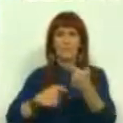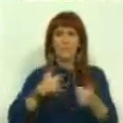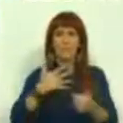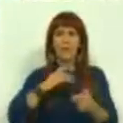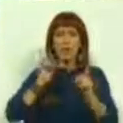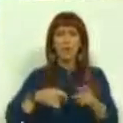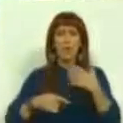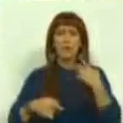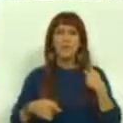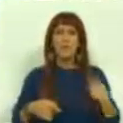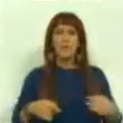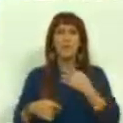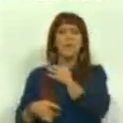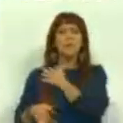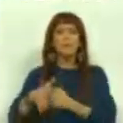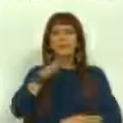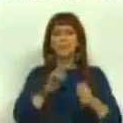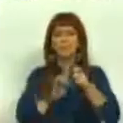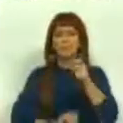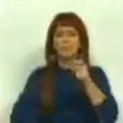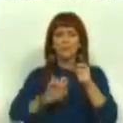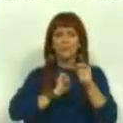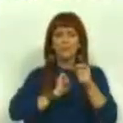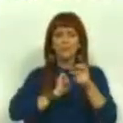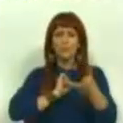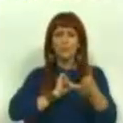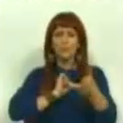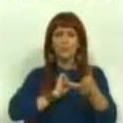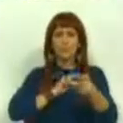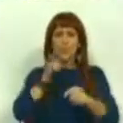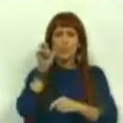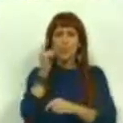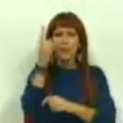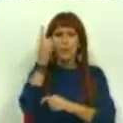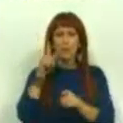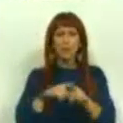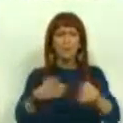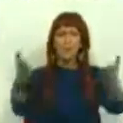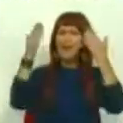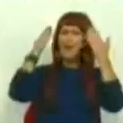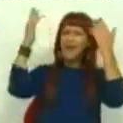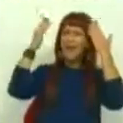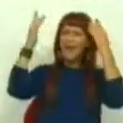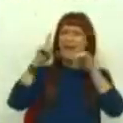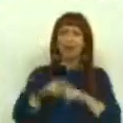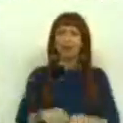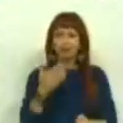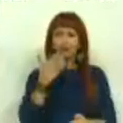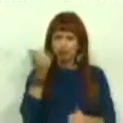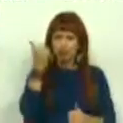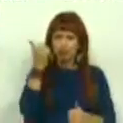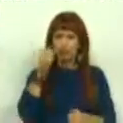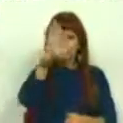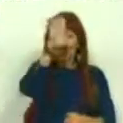queria começar esta intervenção por ter uma palavra de saudação e de felicitação